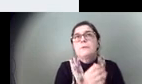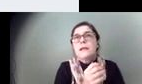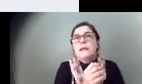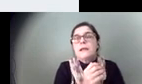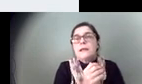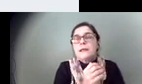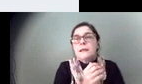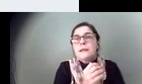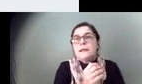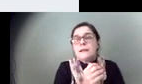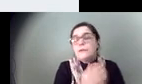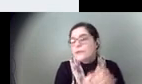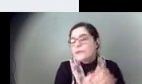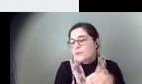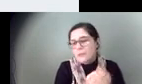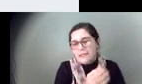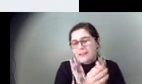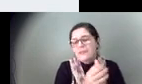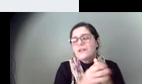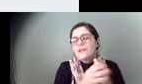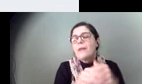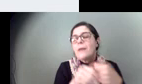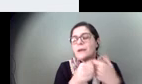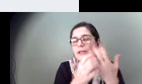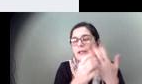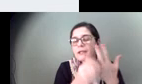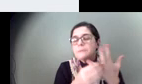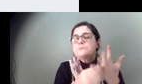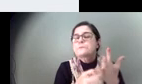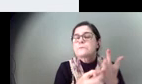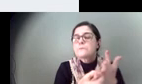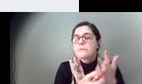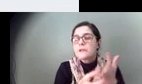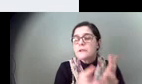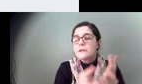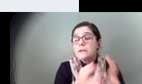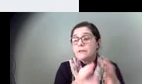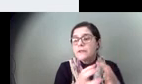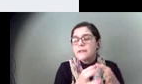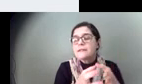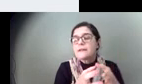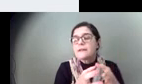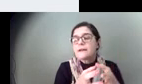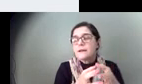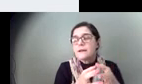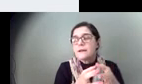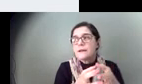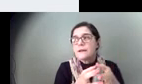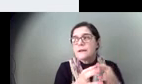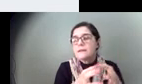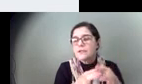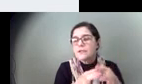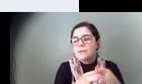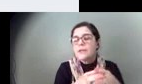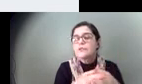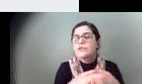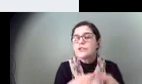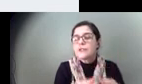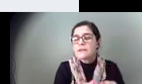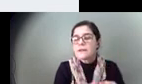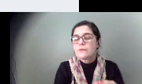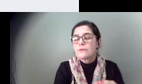percebido. E não foi surpresa, é claro, né, a maioria teve esse